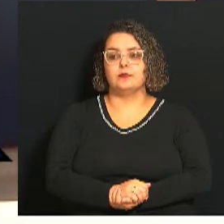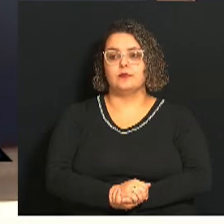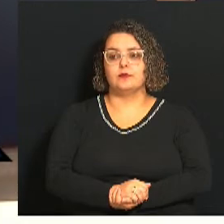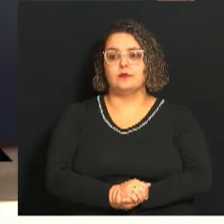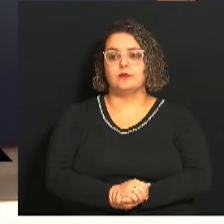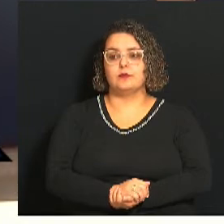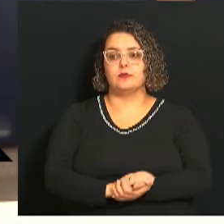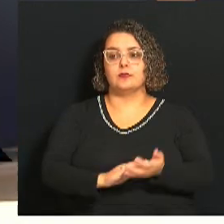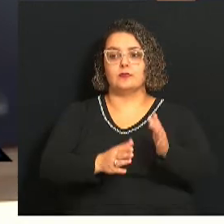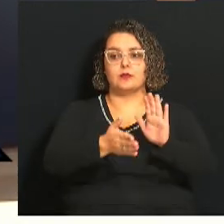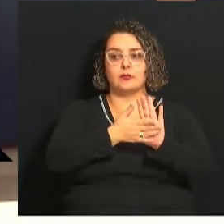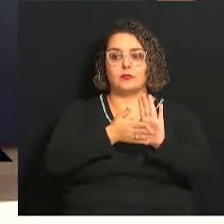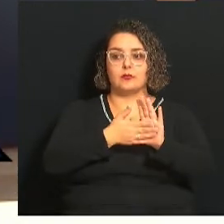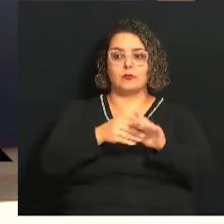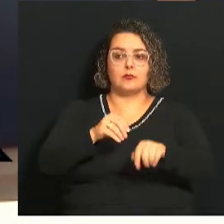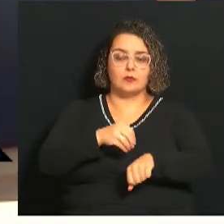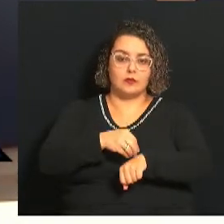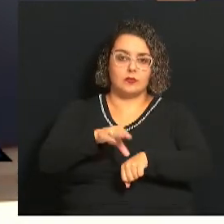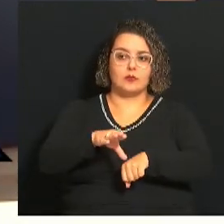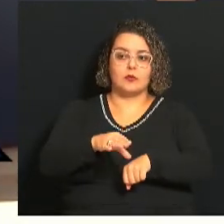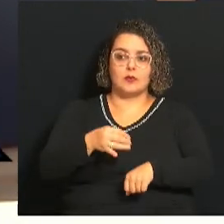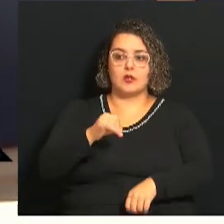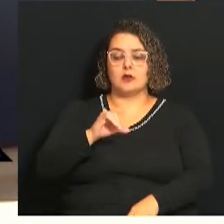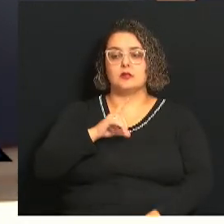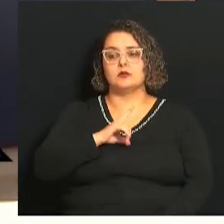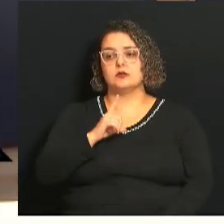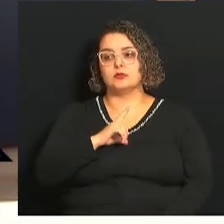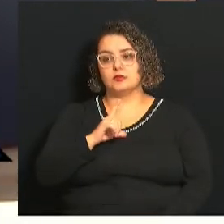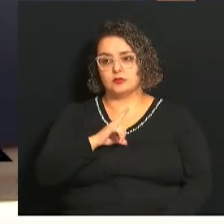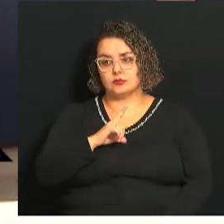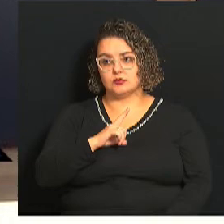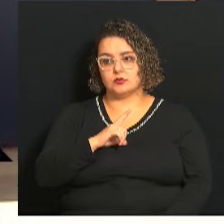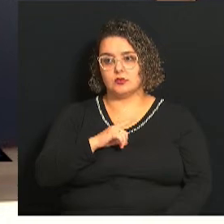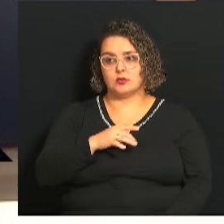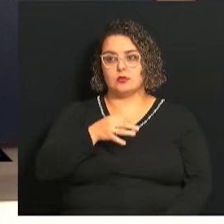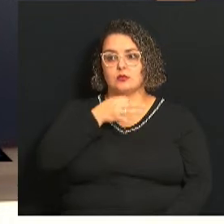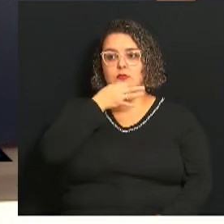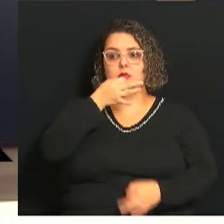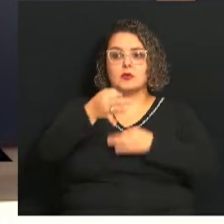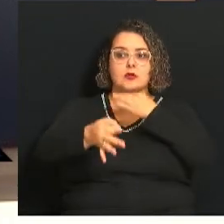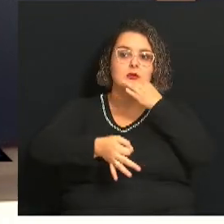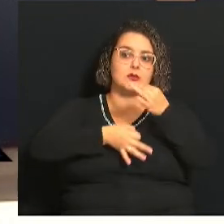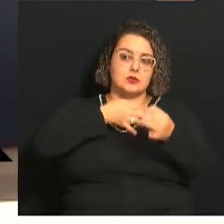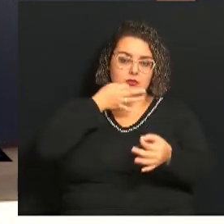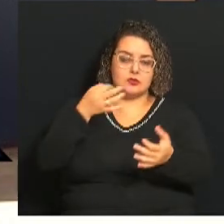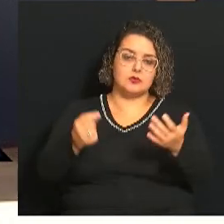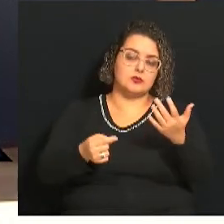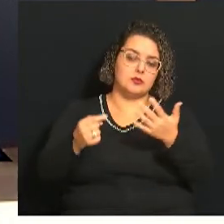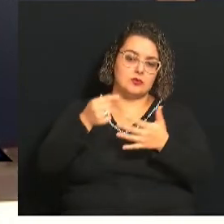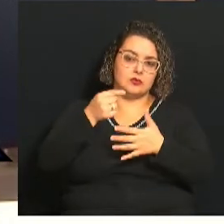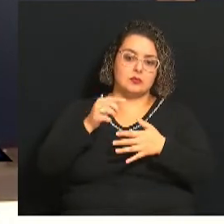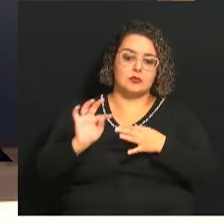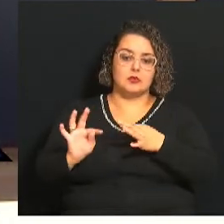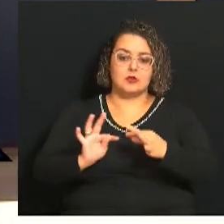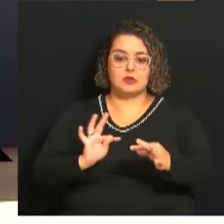propor um encaminhamento, né? Que se a gente tiver alguma sugestão, alguma observação mais